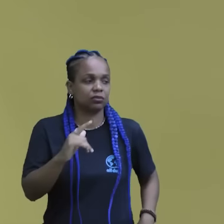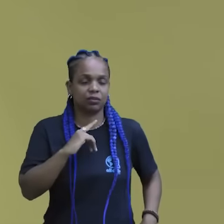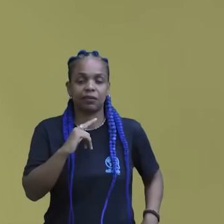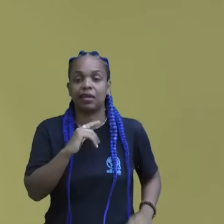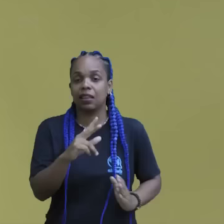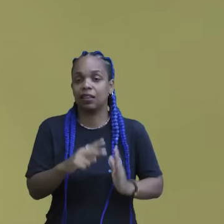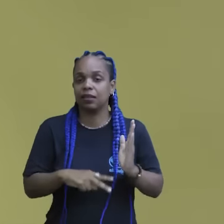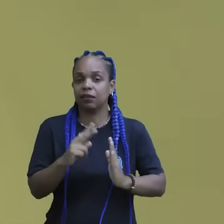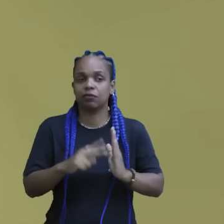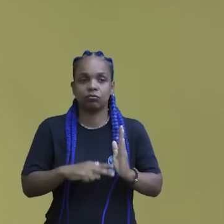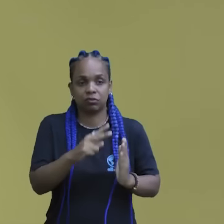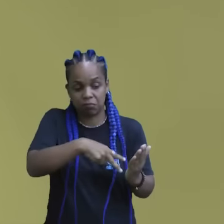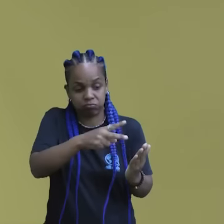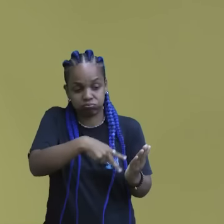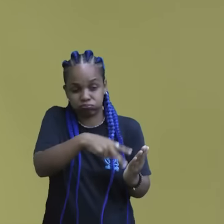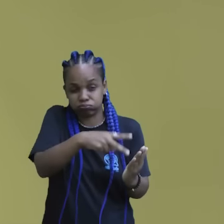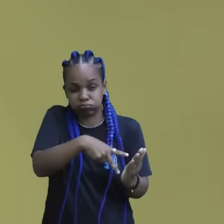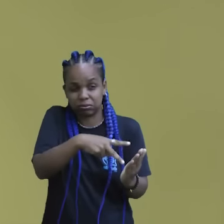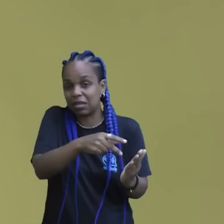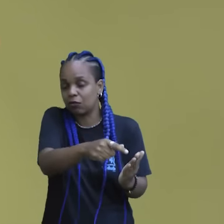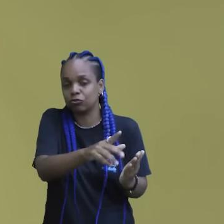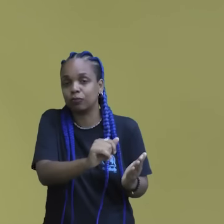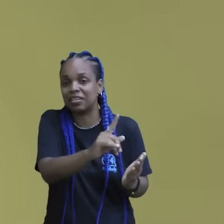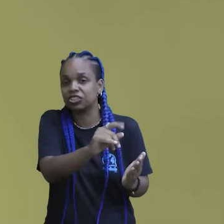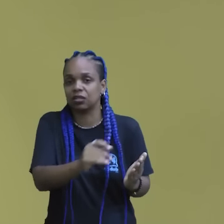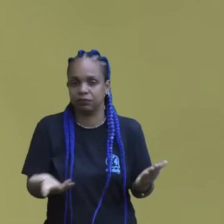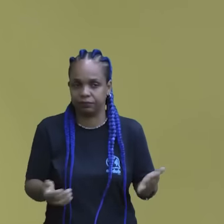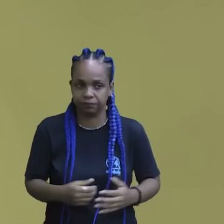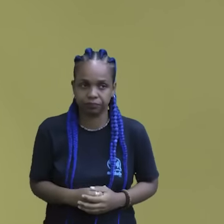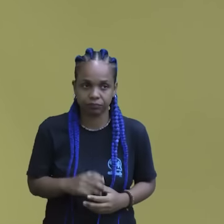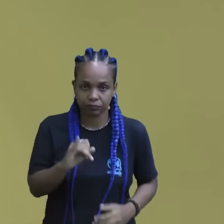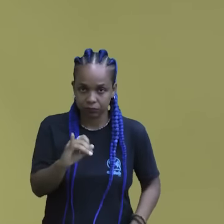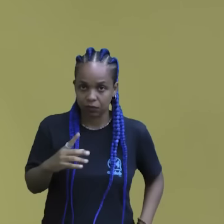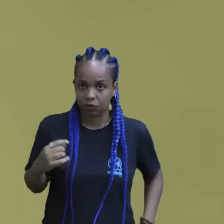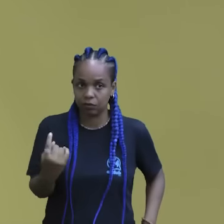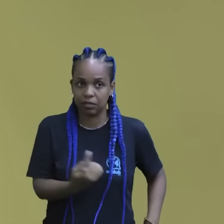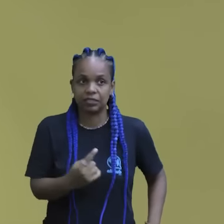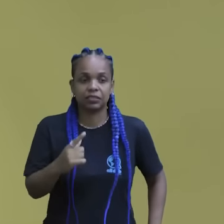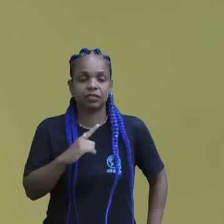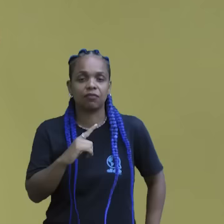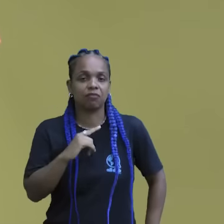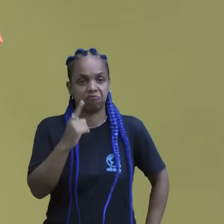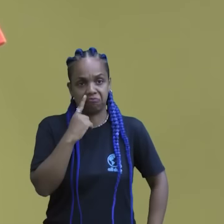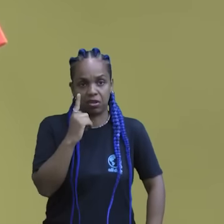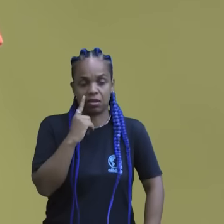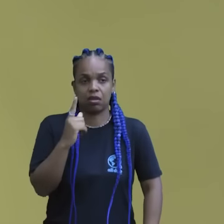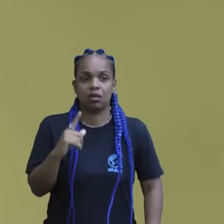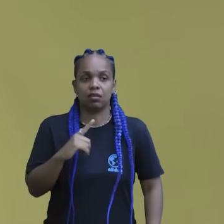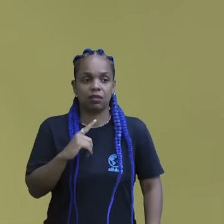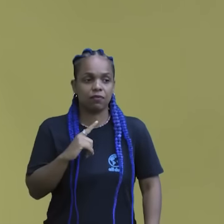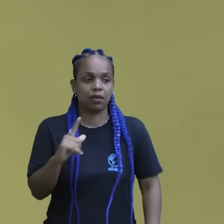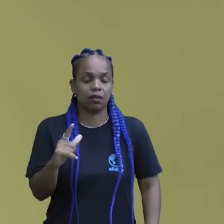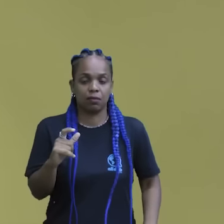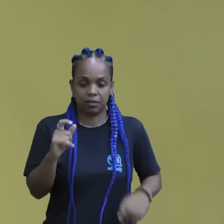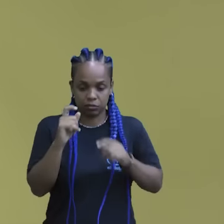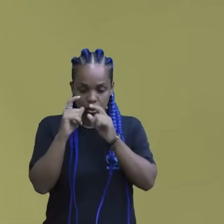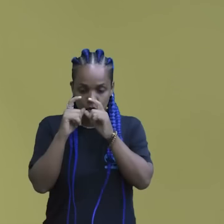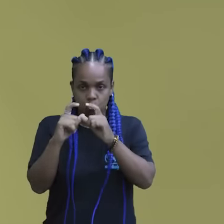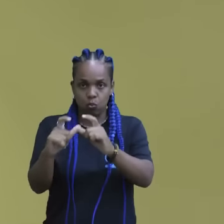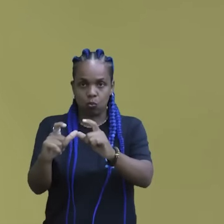romances com lupa, a gente vai encontrar muita coisa de Machado, sobretudo no Gonzaga de